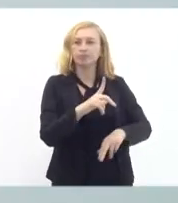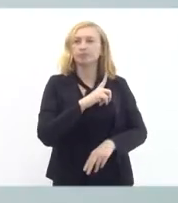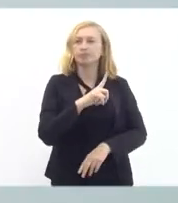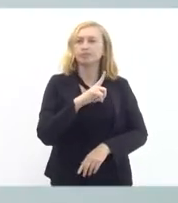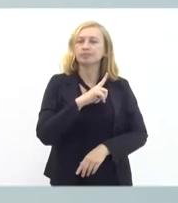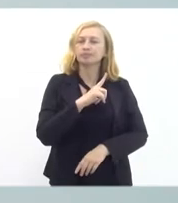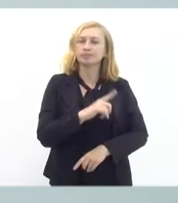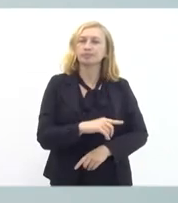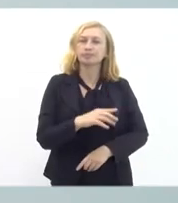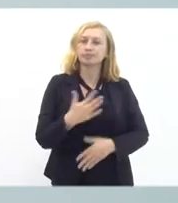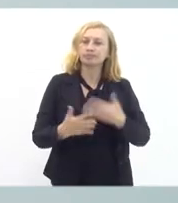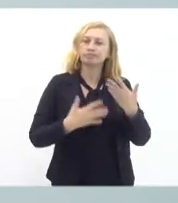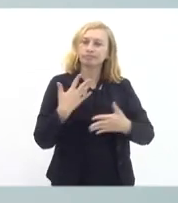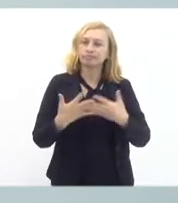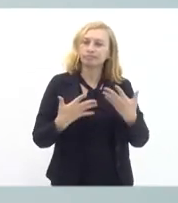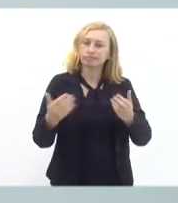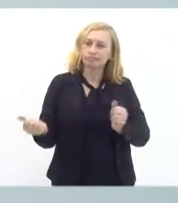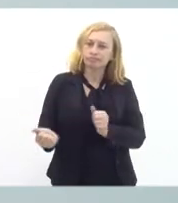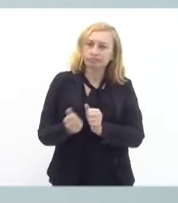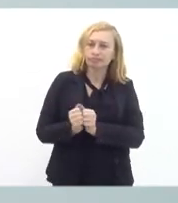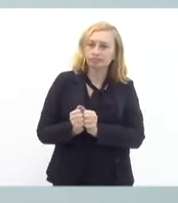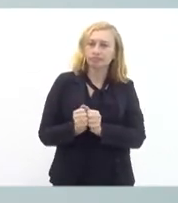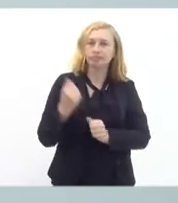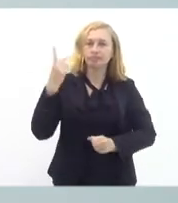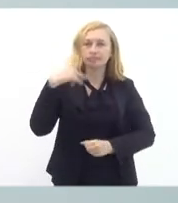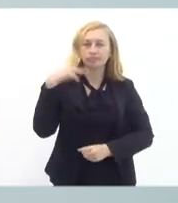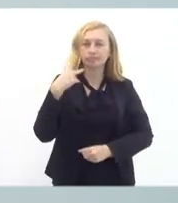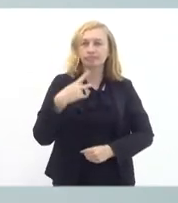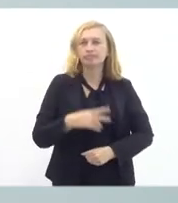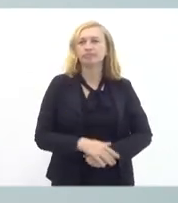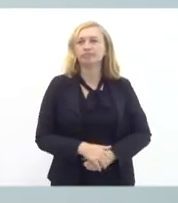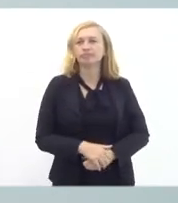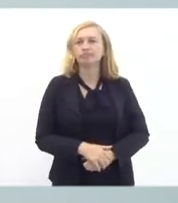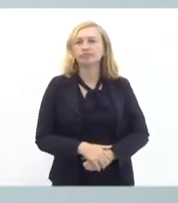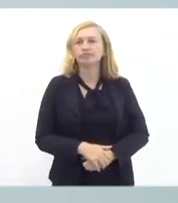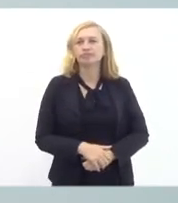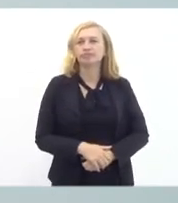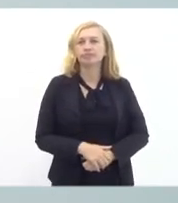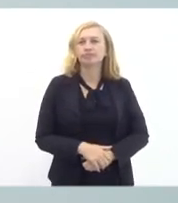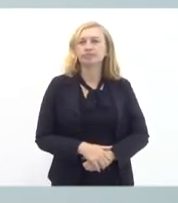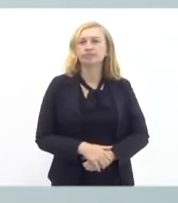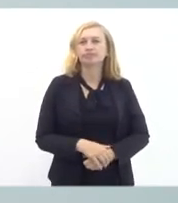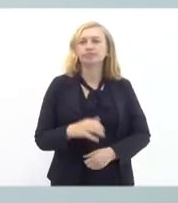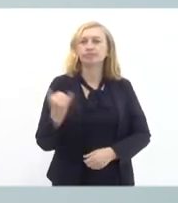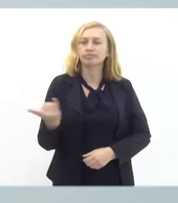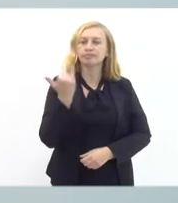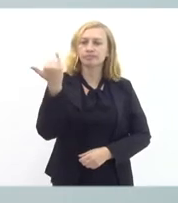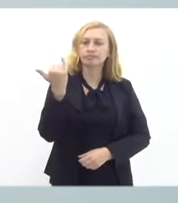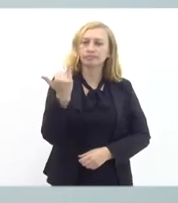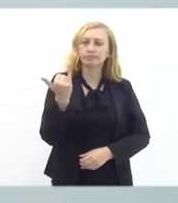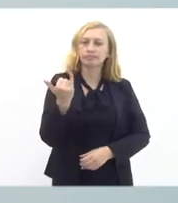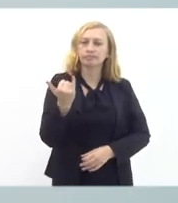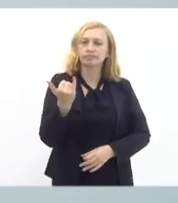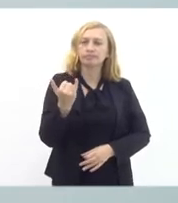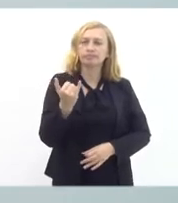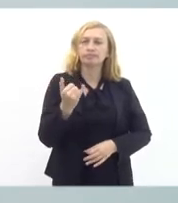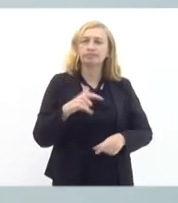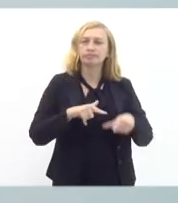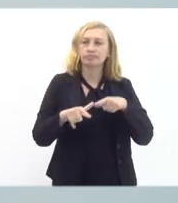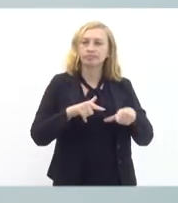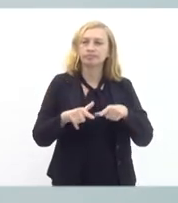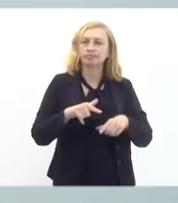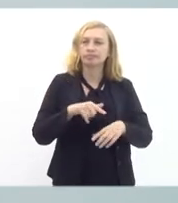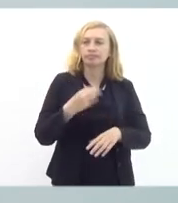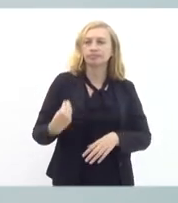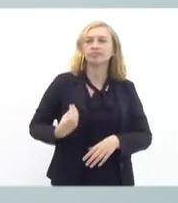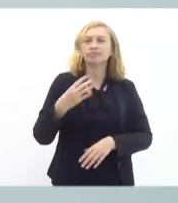tem o prazer também de estar junto aí na política, fazendo proposições importantes para a melhora do bem-estar animal.